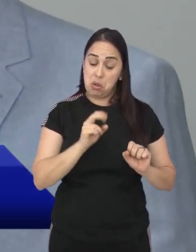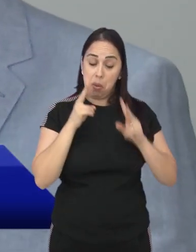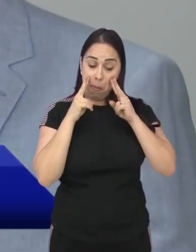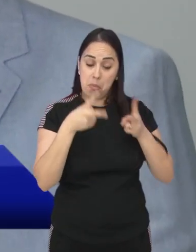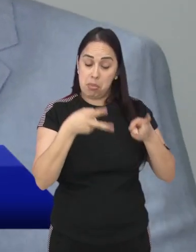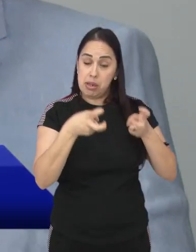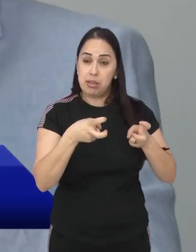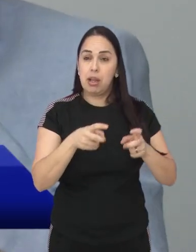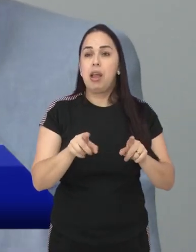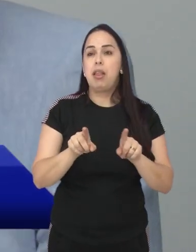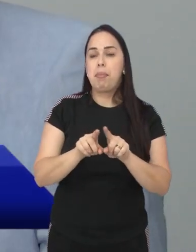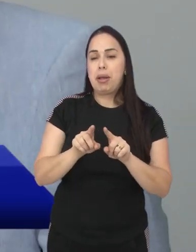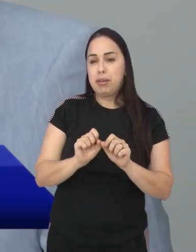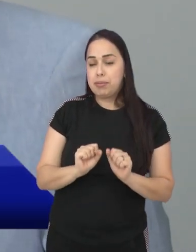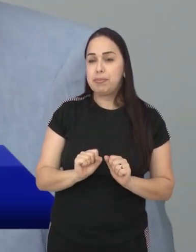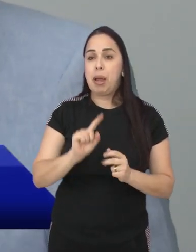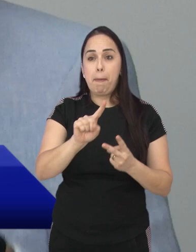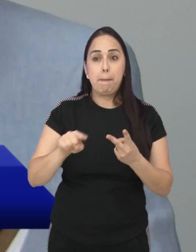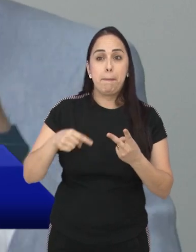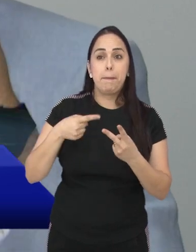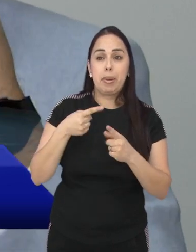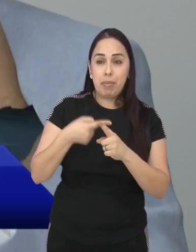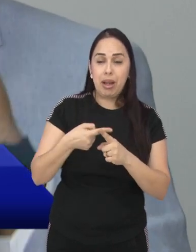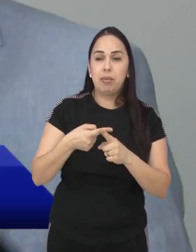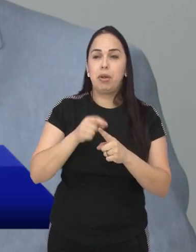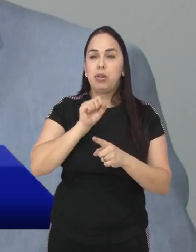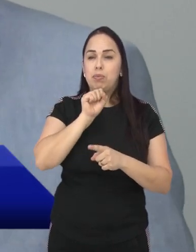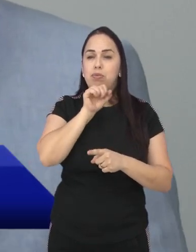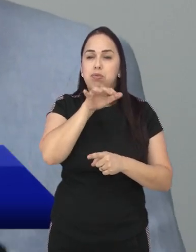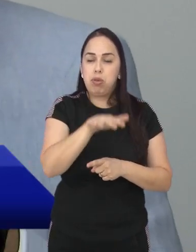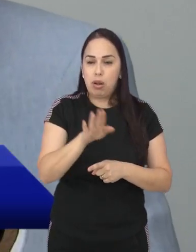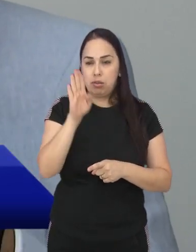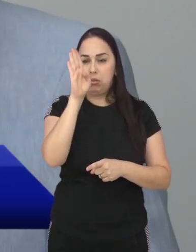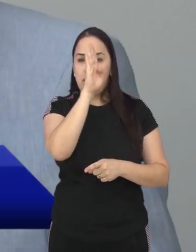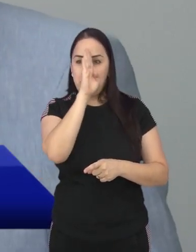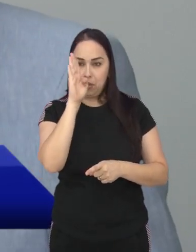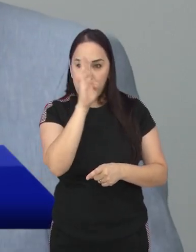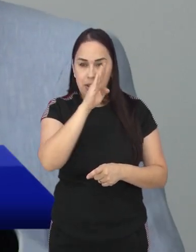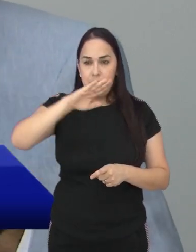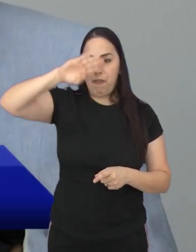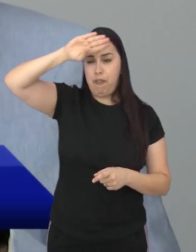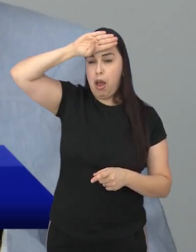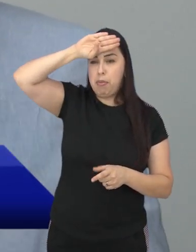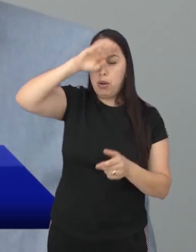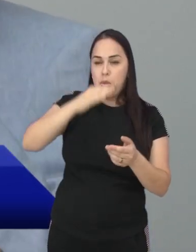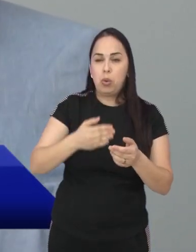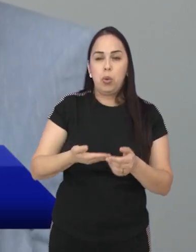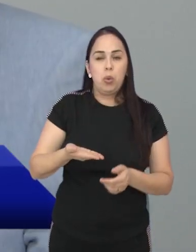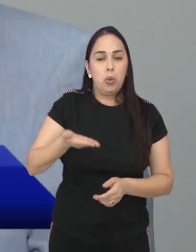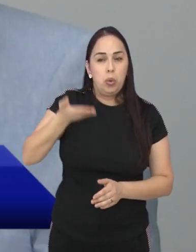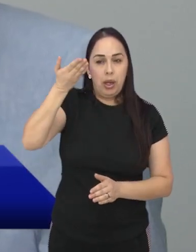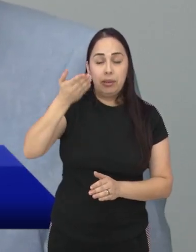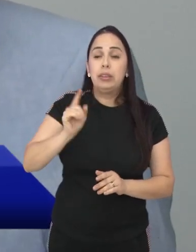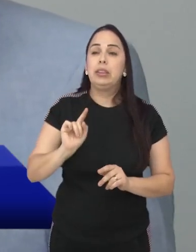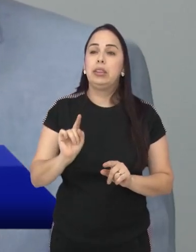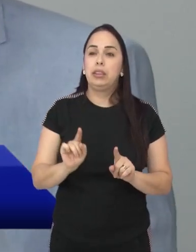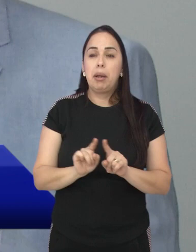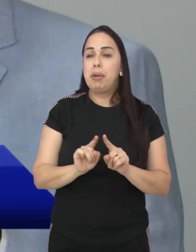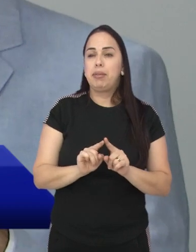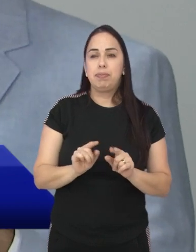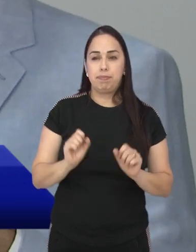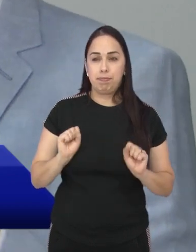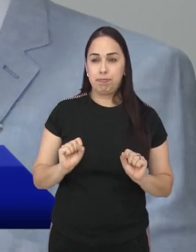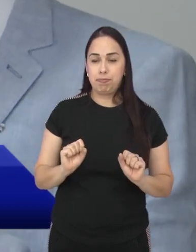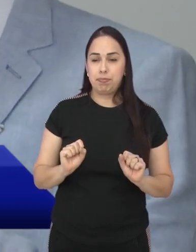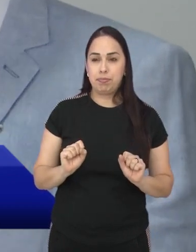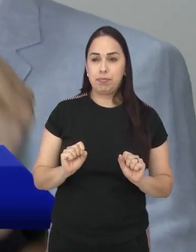isso é relevante e juntamente a pessoa pode ter náusea vômito febre altíssima e o que